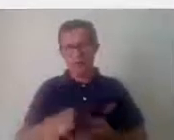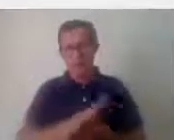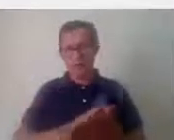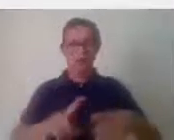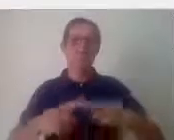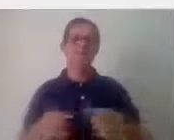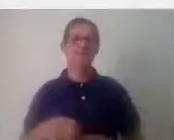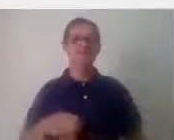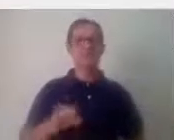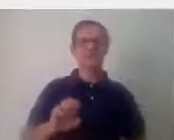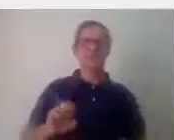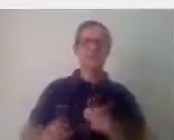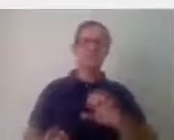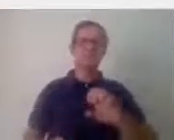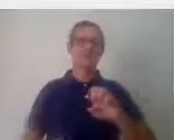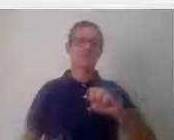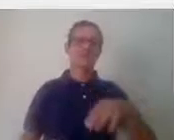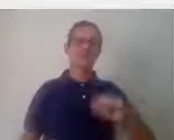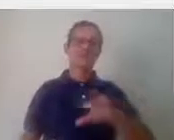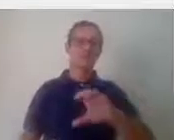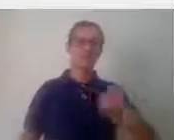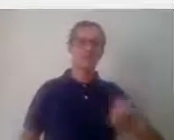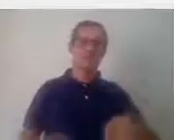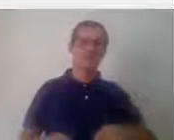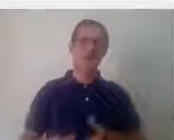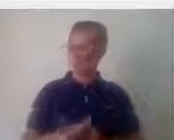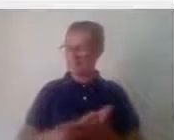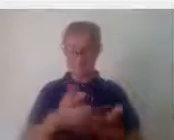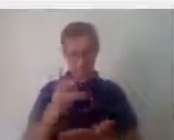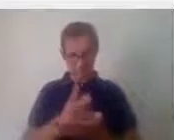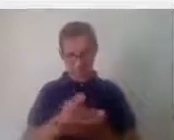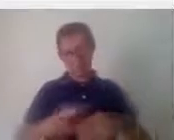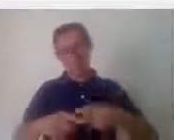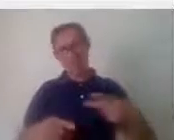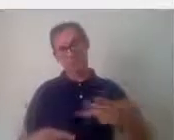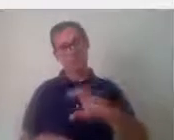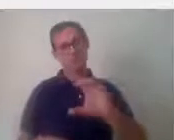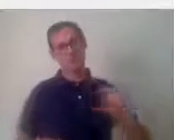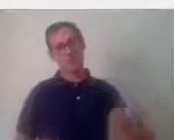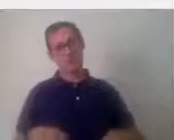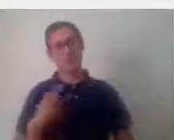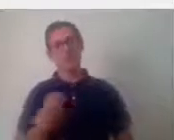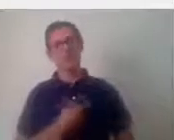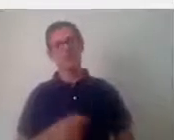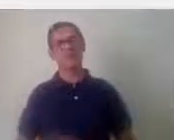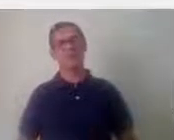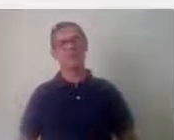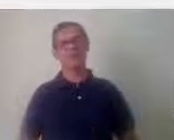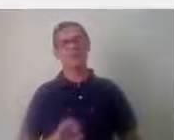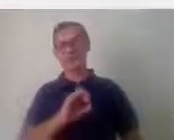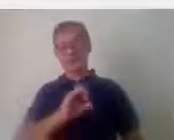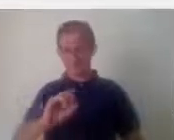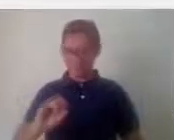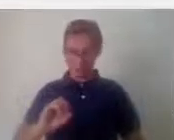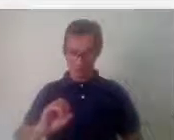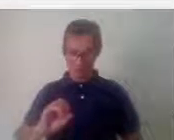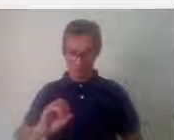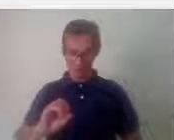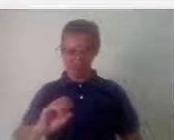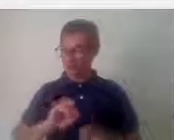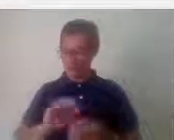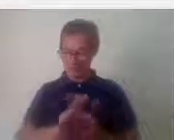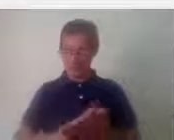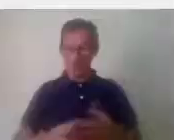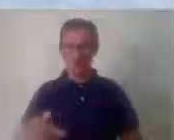se a hessiana der zero, aí que você não fala nada mesmo, né? Se ela for menor que zero, a gente não pode falar se é